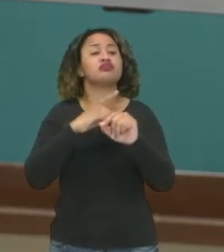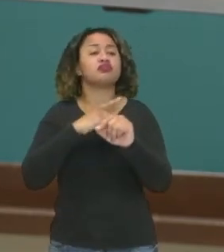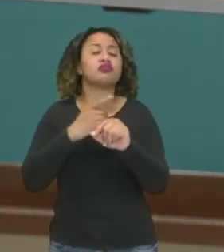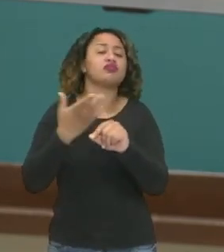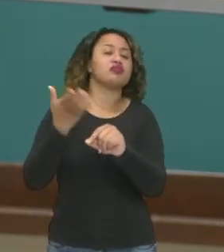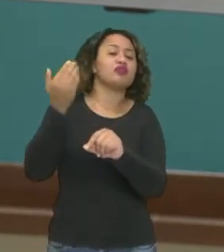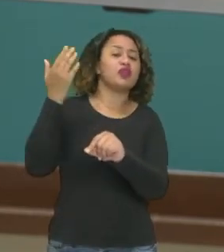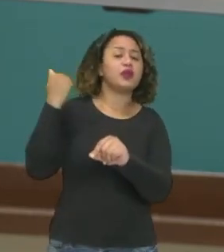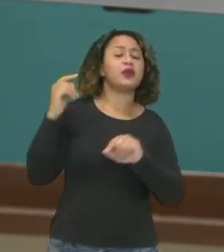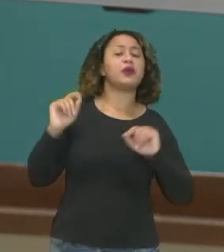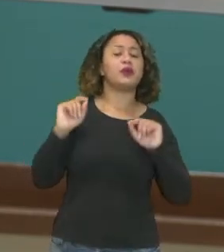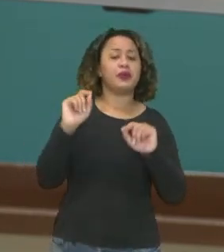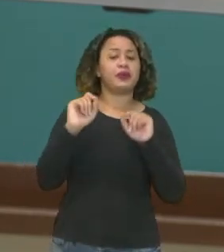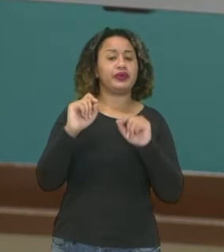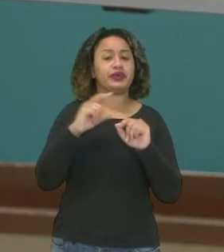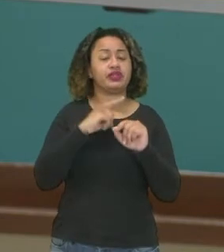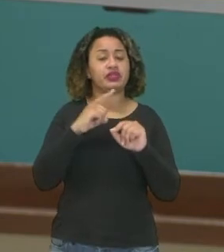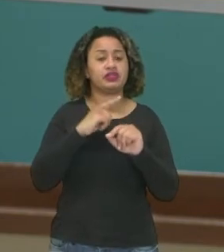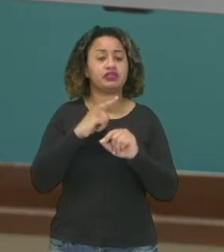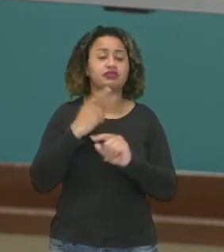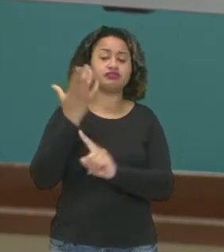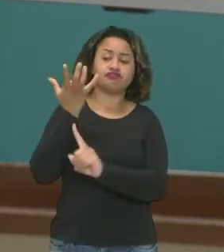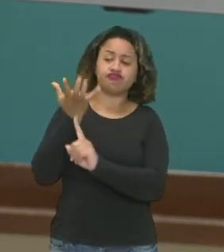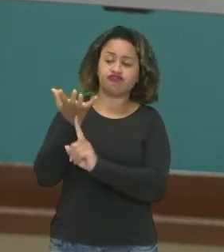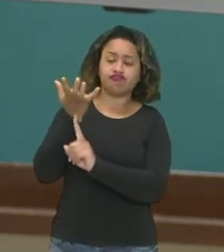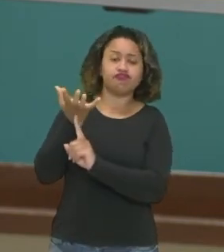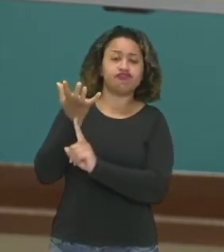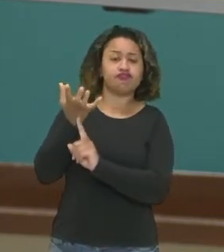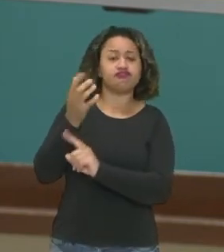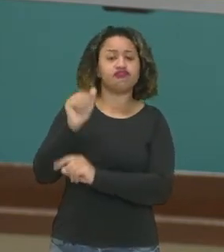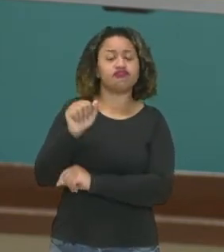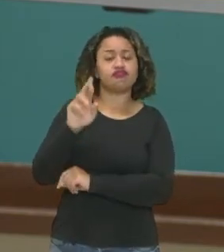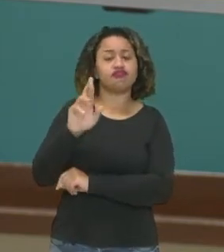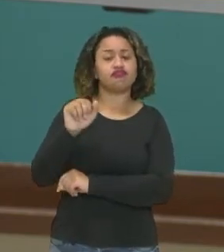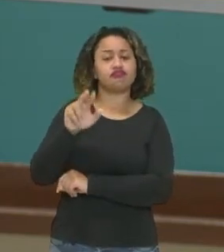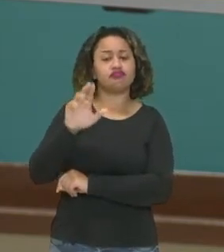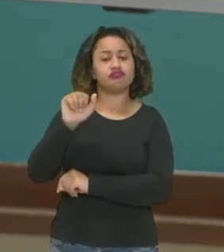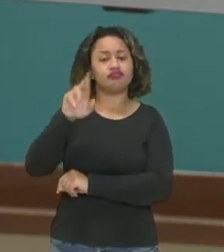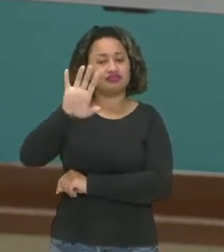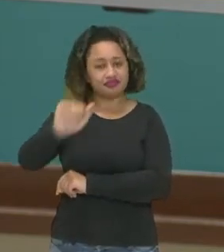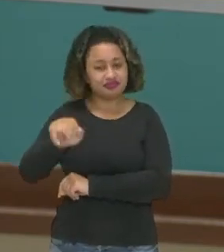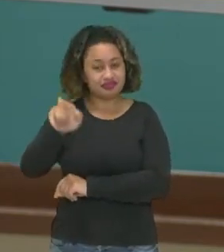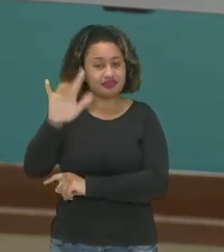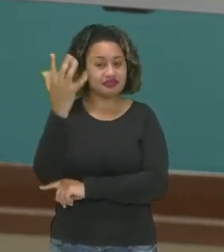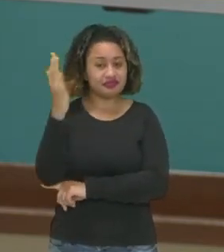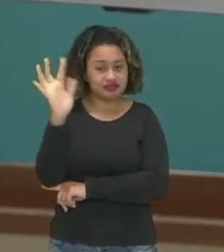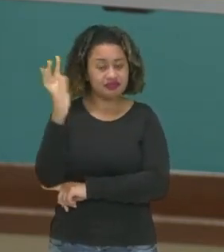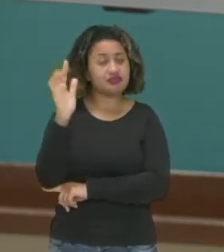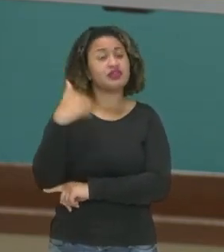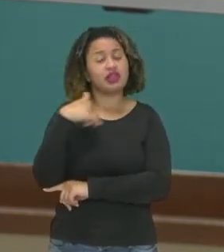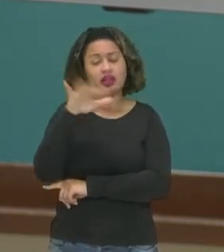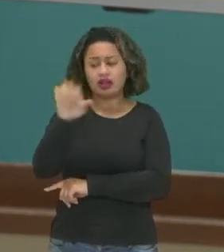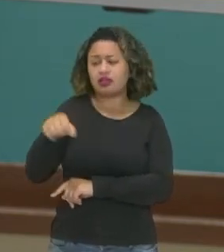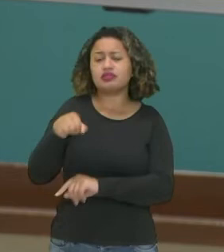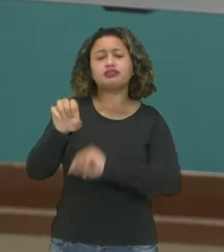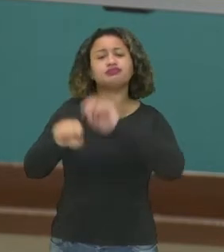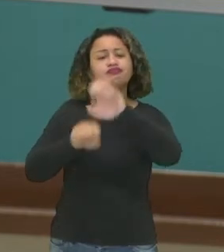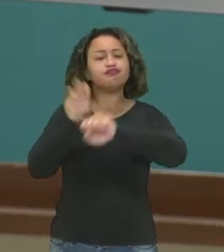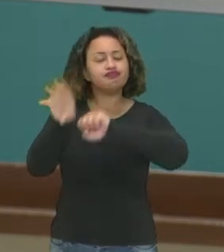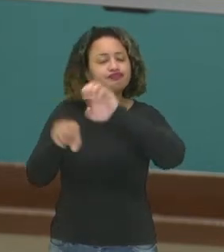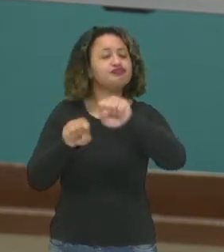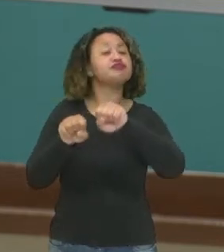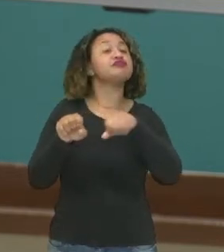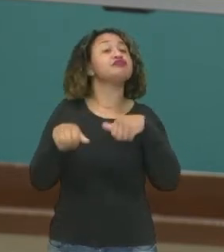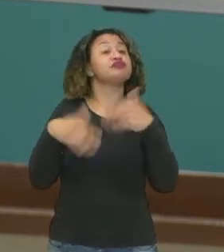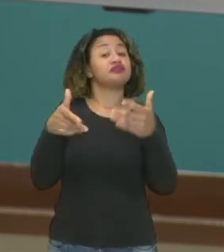passado o nosso araucária. Então, antes, né, há muito tempo atrás, eles exploraram muito, tanto que a mata